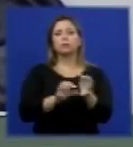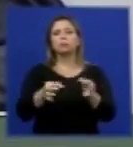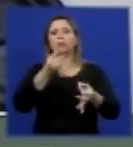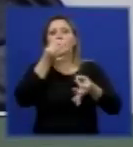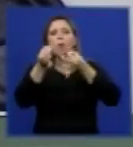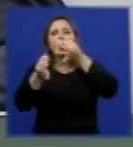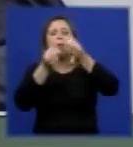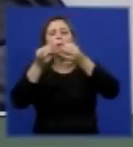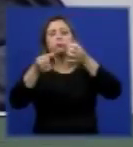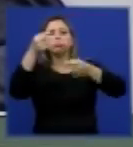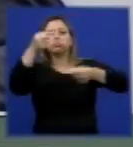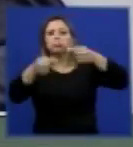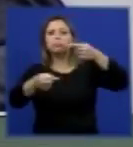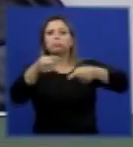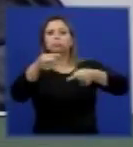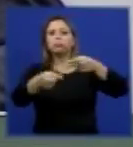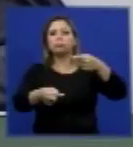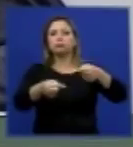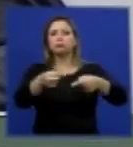controvertida